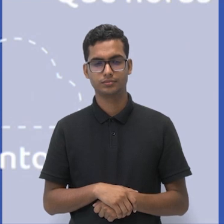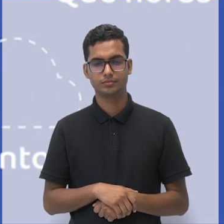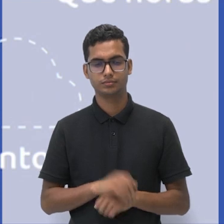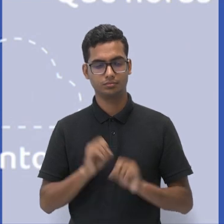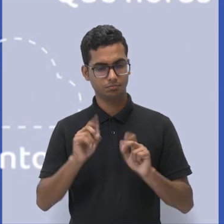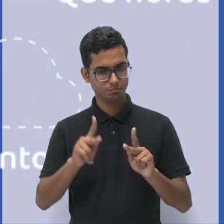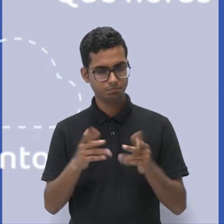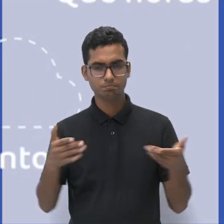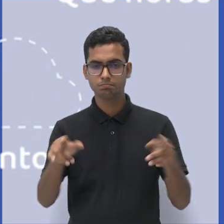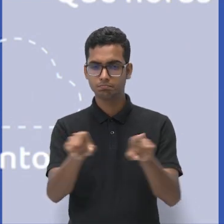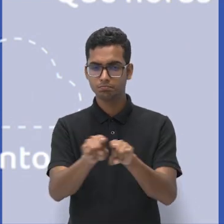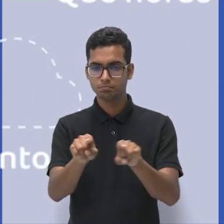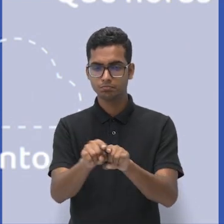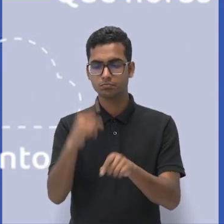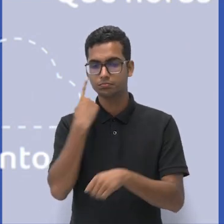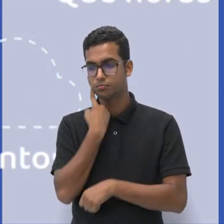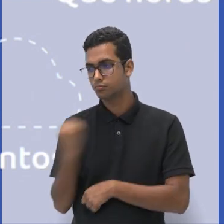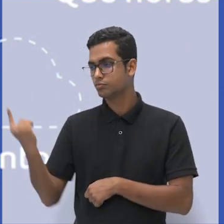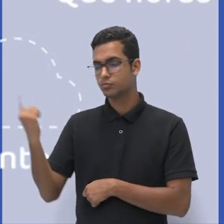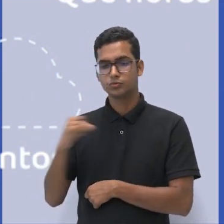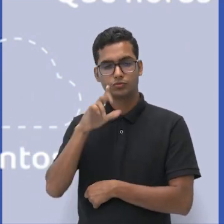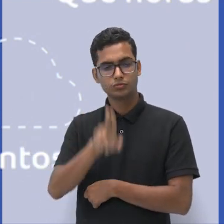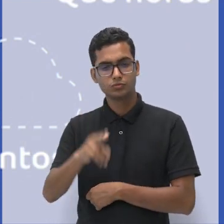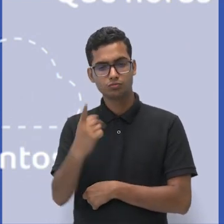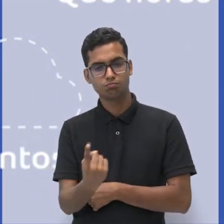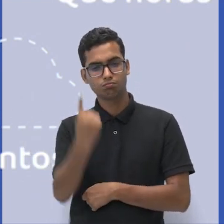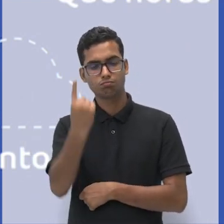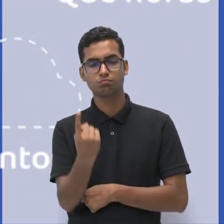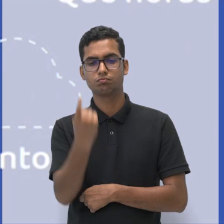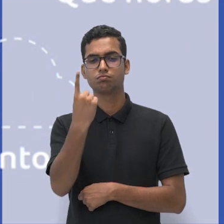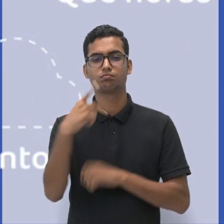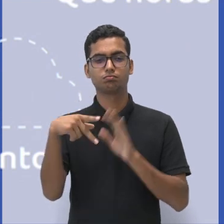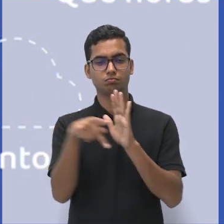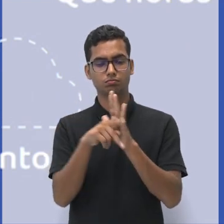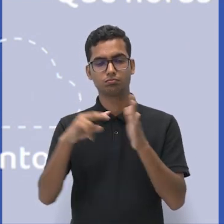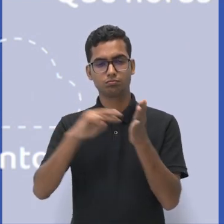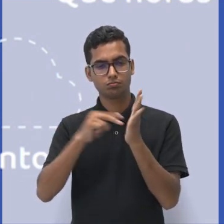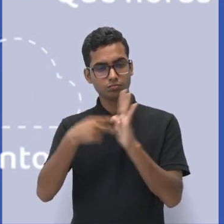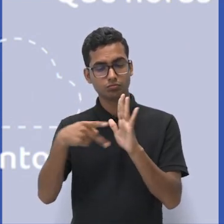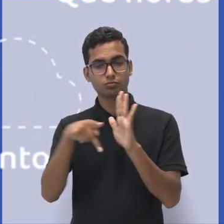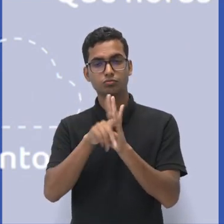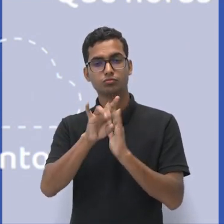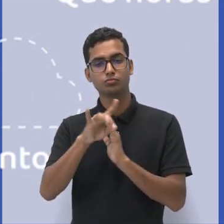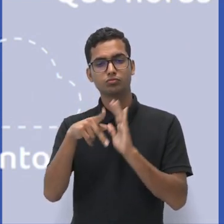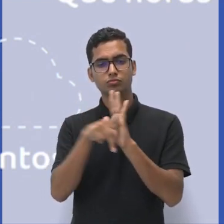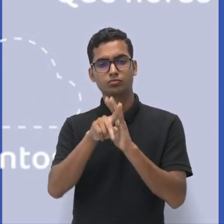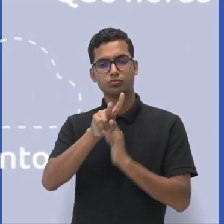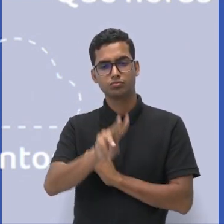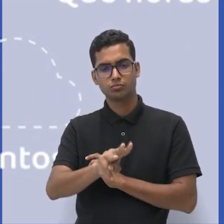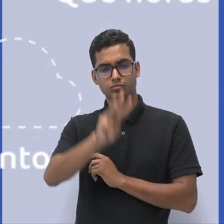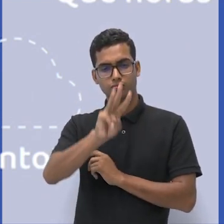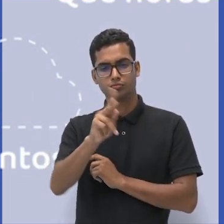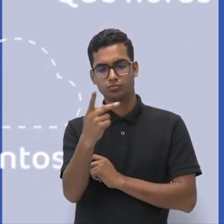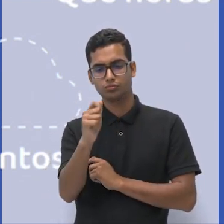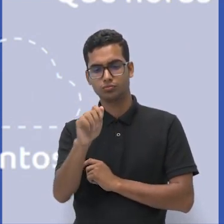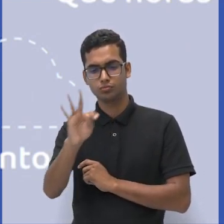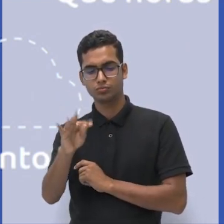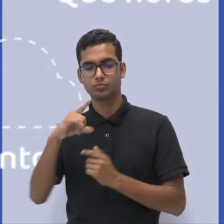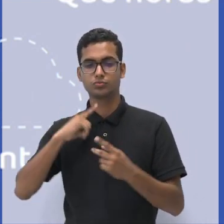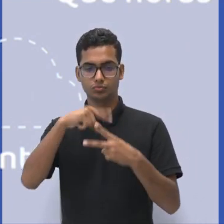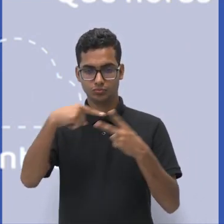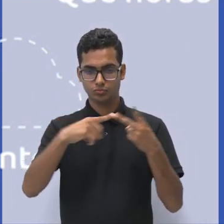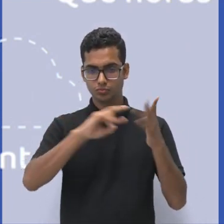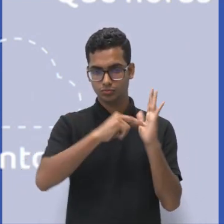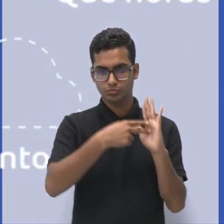Então, a maioria deles só tem um significado. O what que ele tem dois usos aí, tá bom? Então, where, onde,